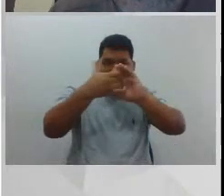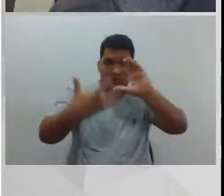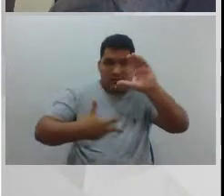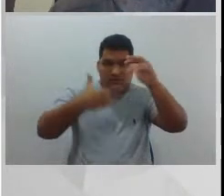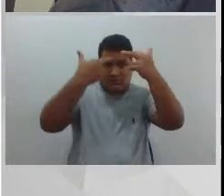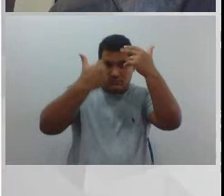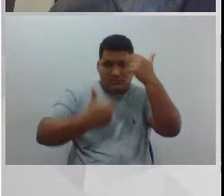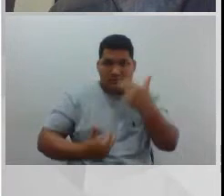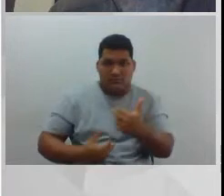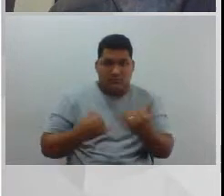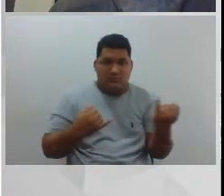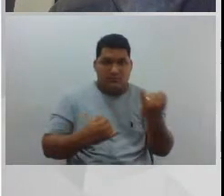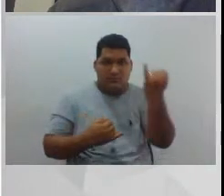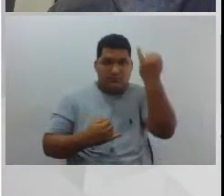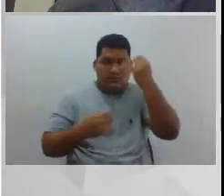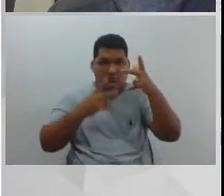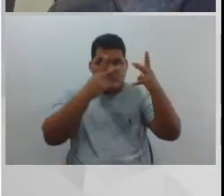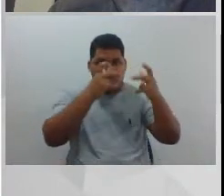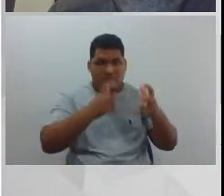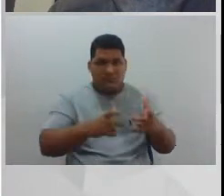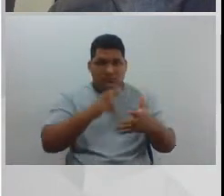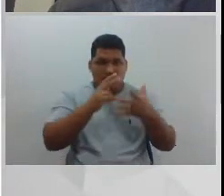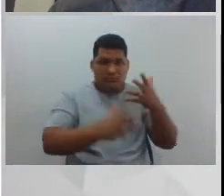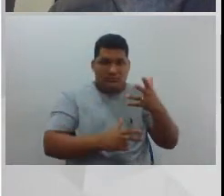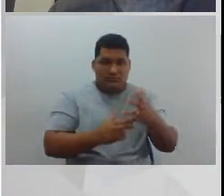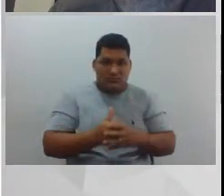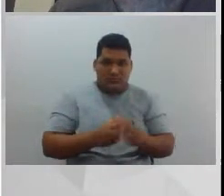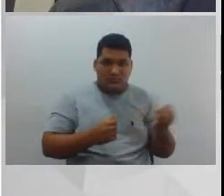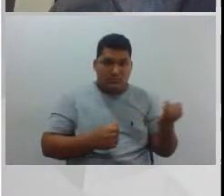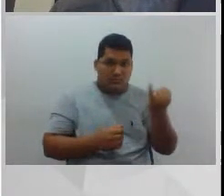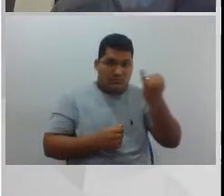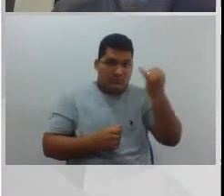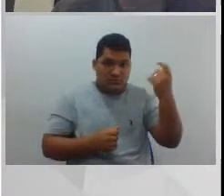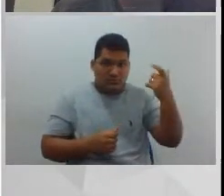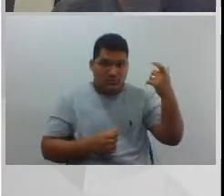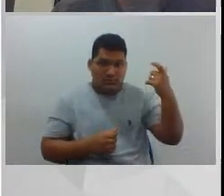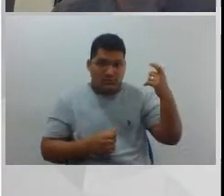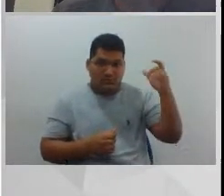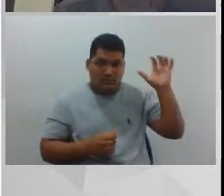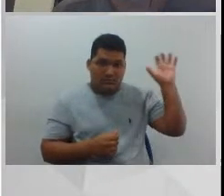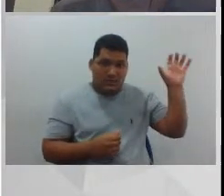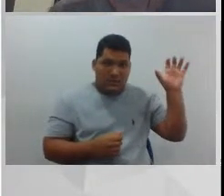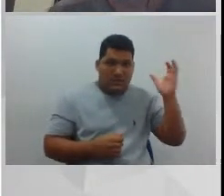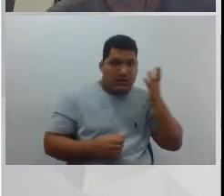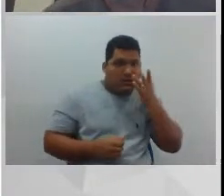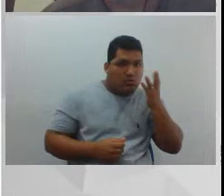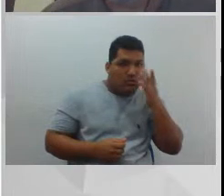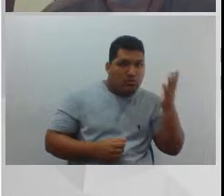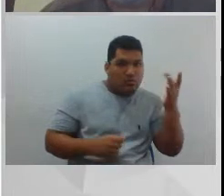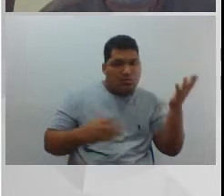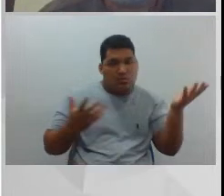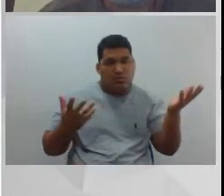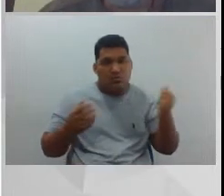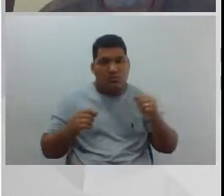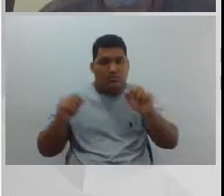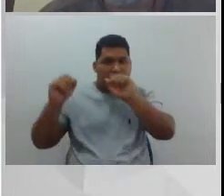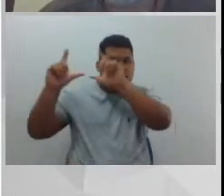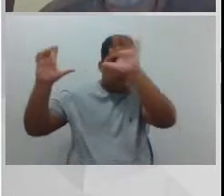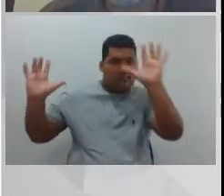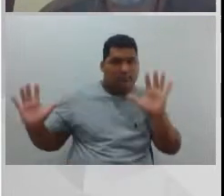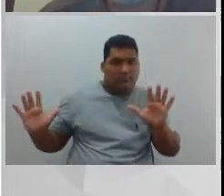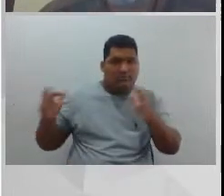para me identificar essa figura. Não interessa o que está aqui, a cor, enfim. Isso não é